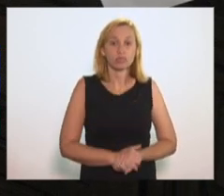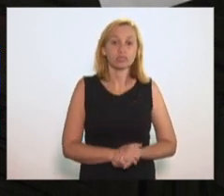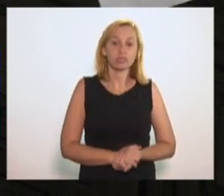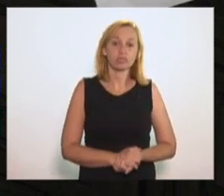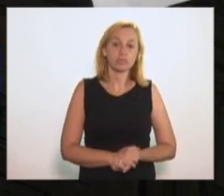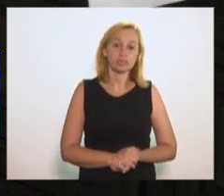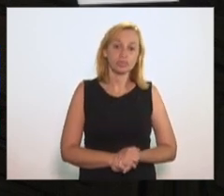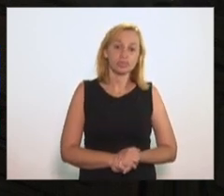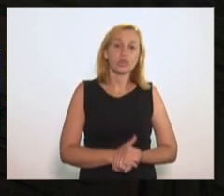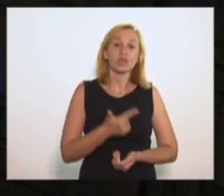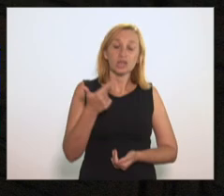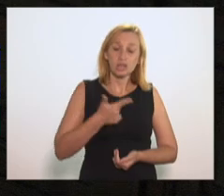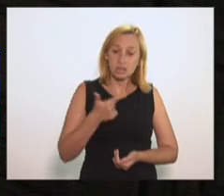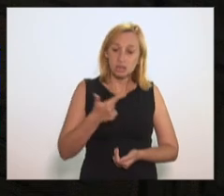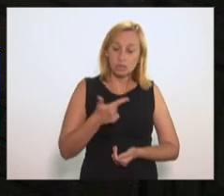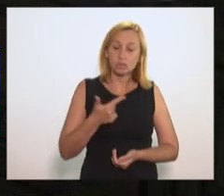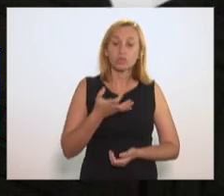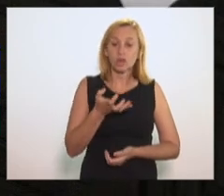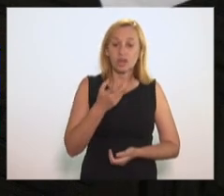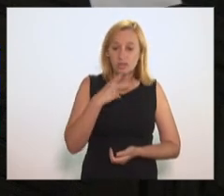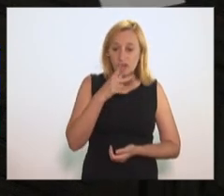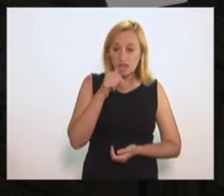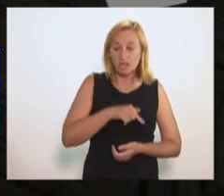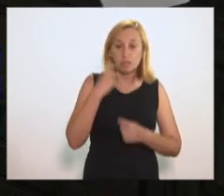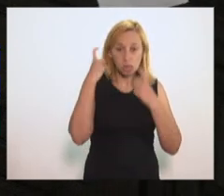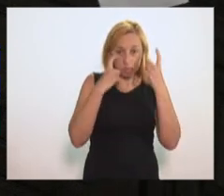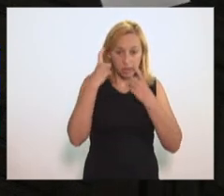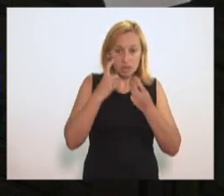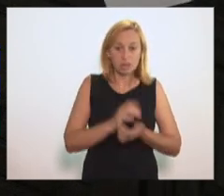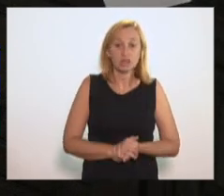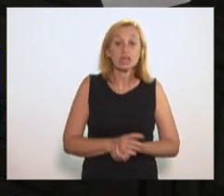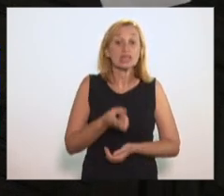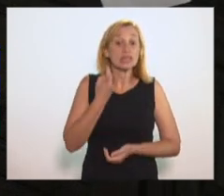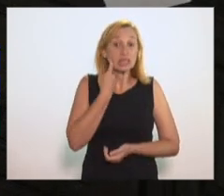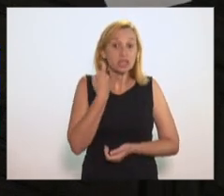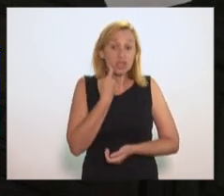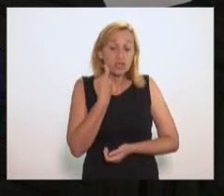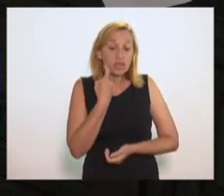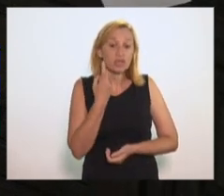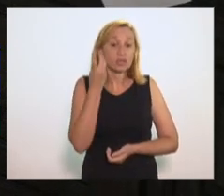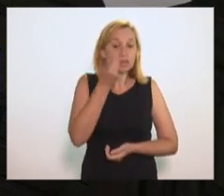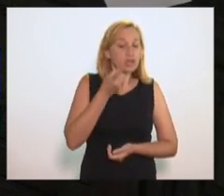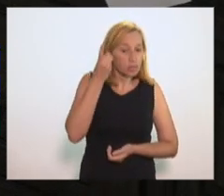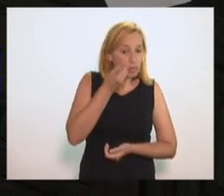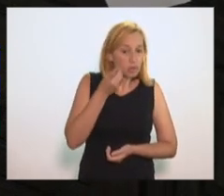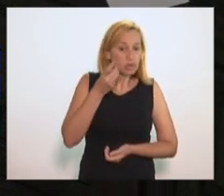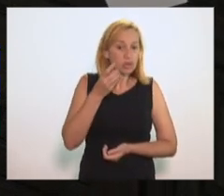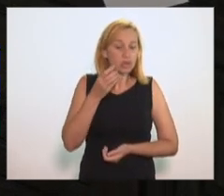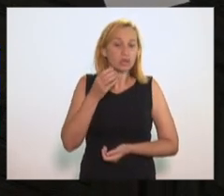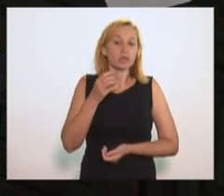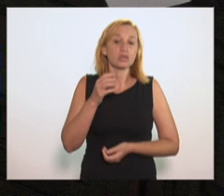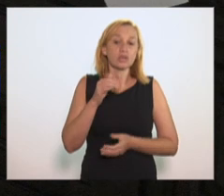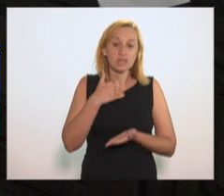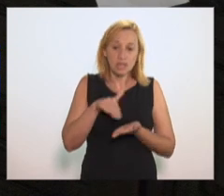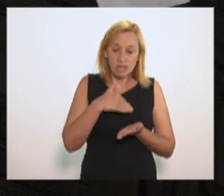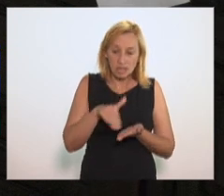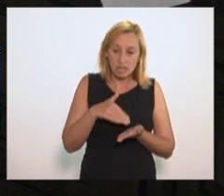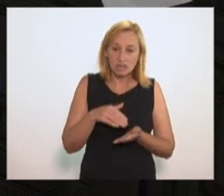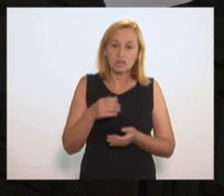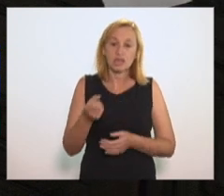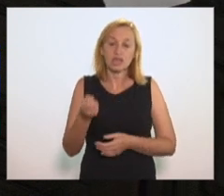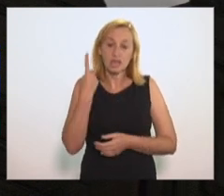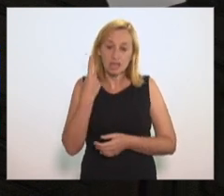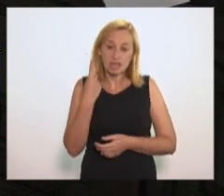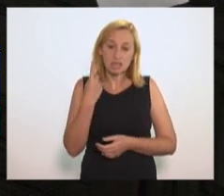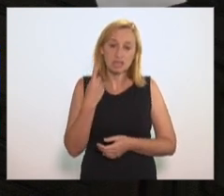evidenciou no segundo elemento que eu quero trazer aqui de preocupação na sexta-feira o secretário e ex-deputado